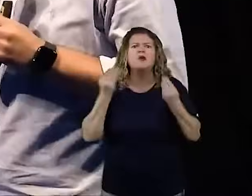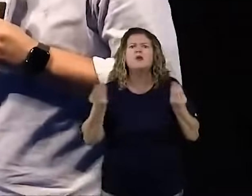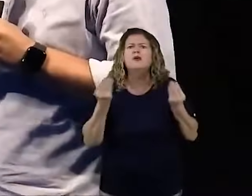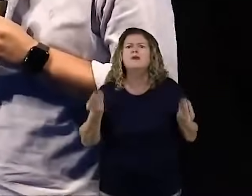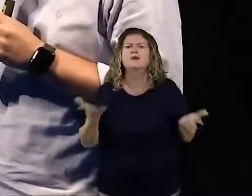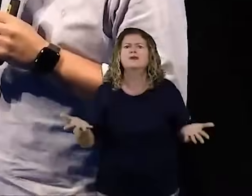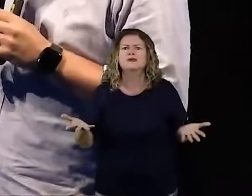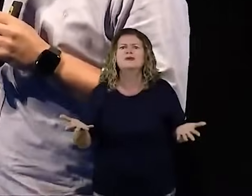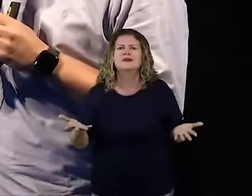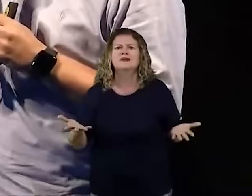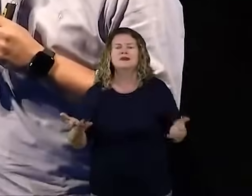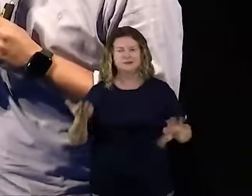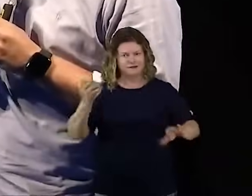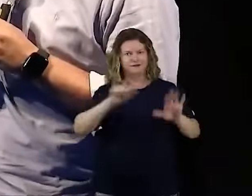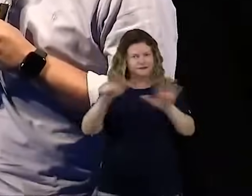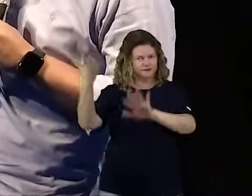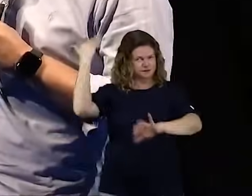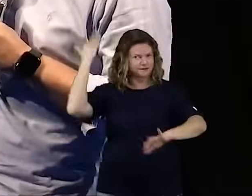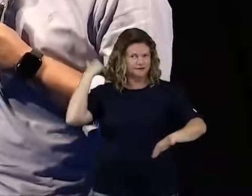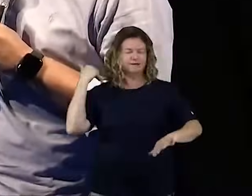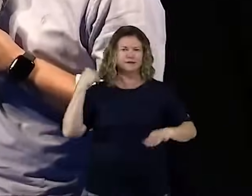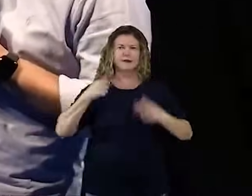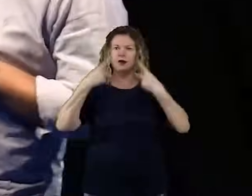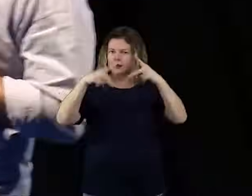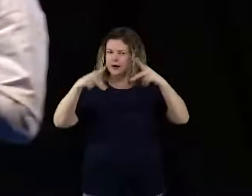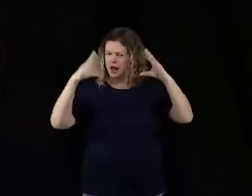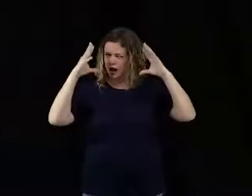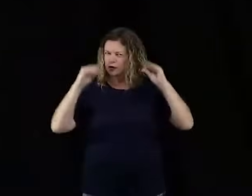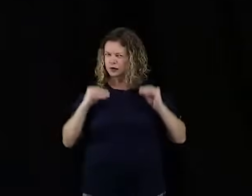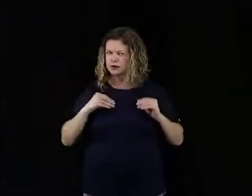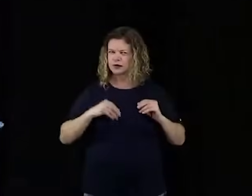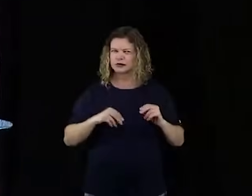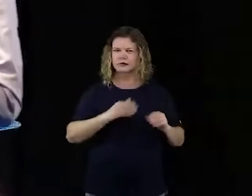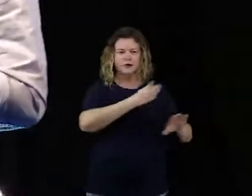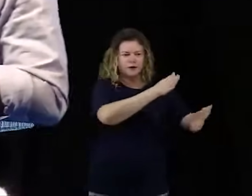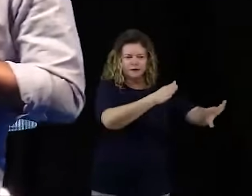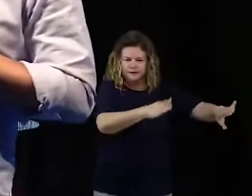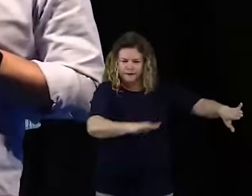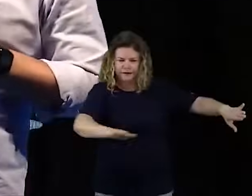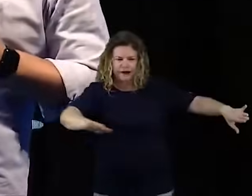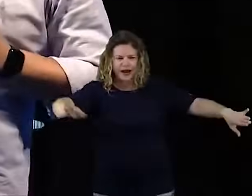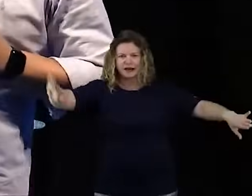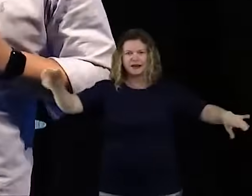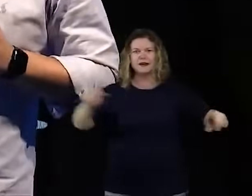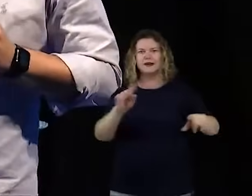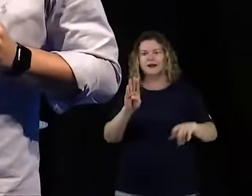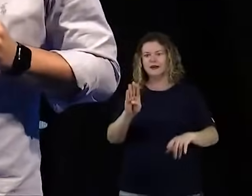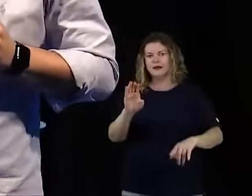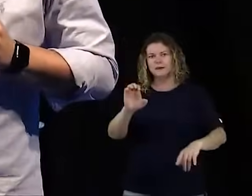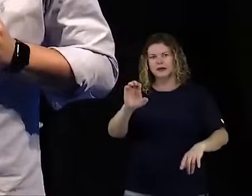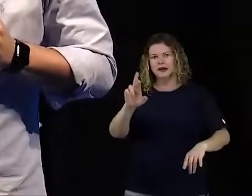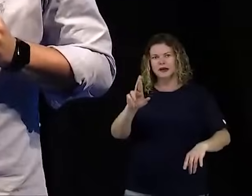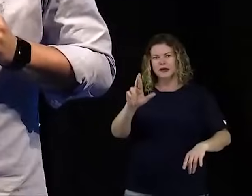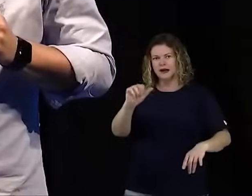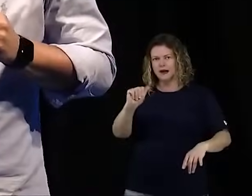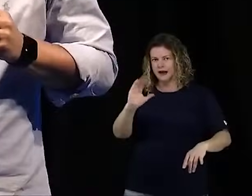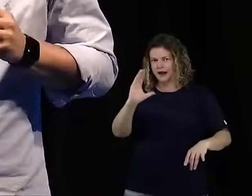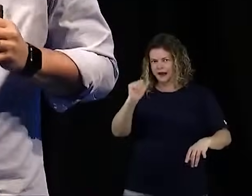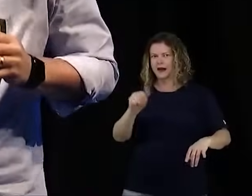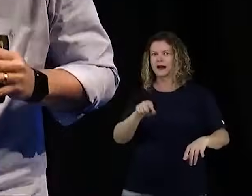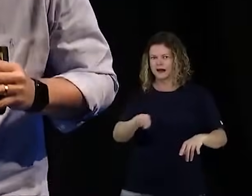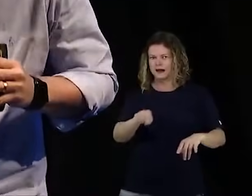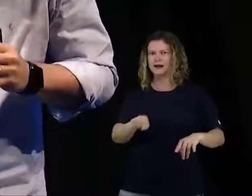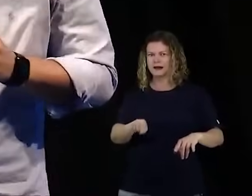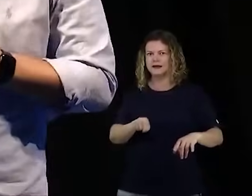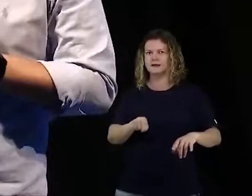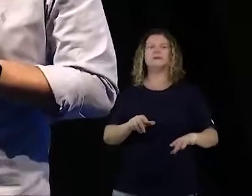o vale de beraca e para você vir você tem que desce de Jerusalém como quem vai para Jericó e você entra no